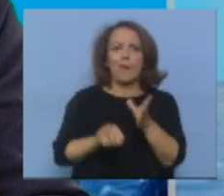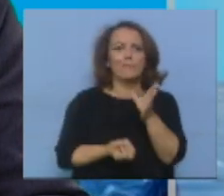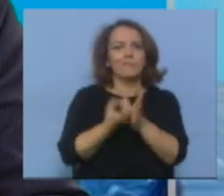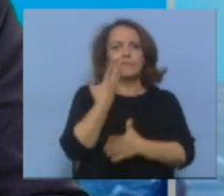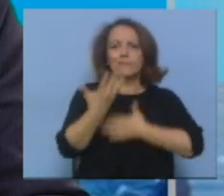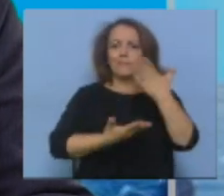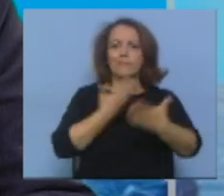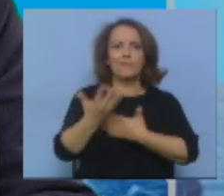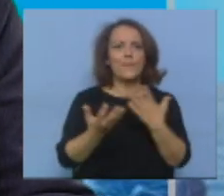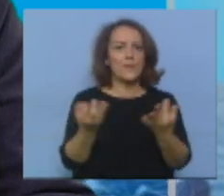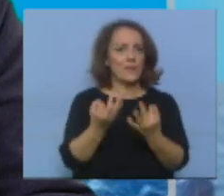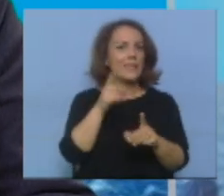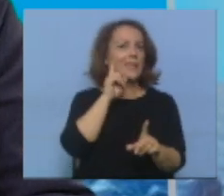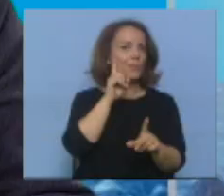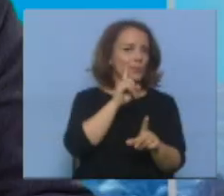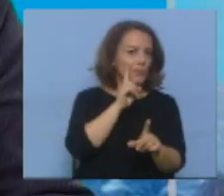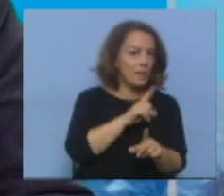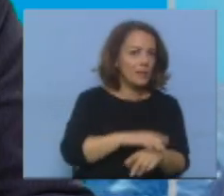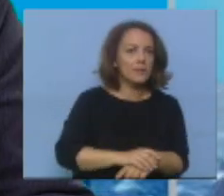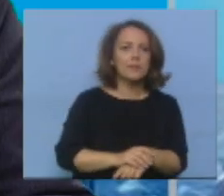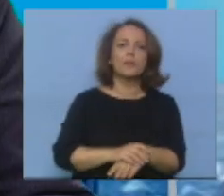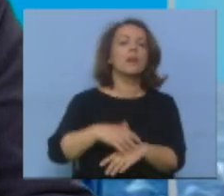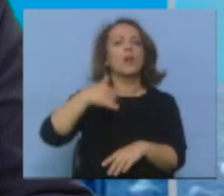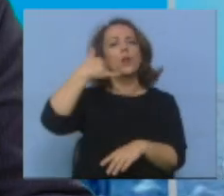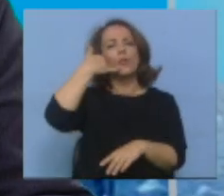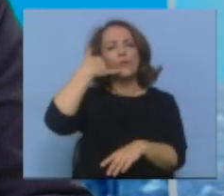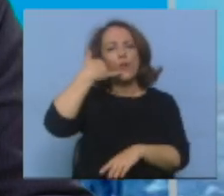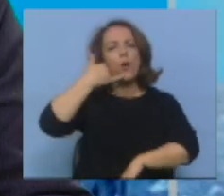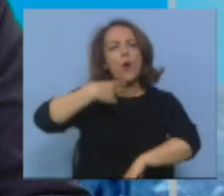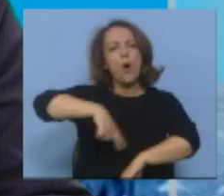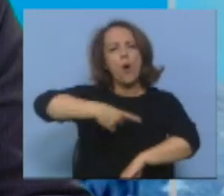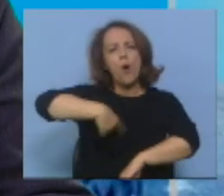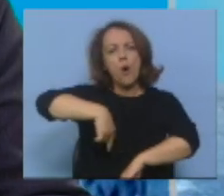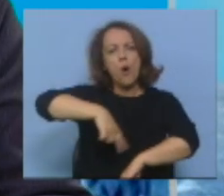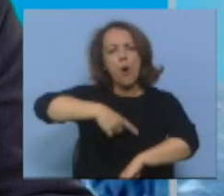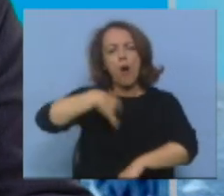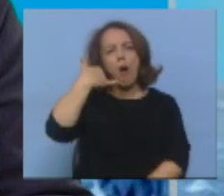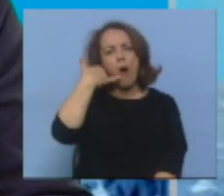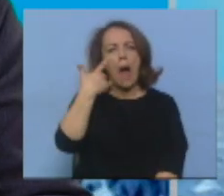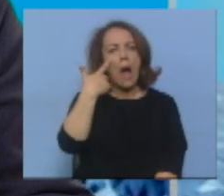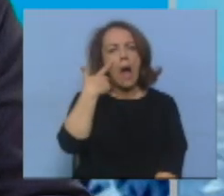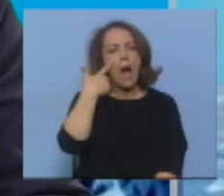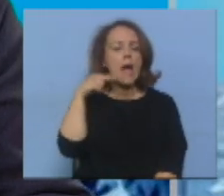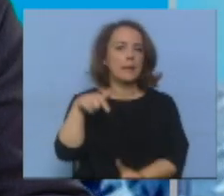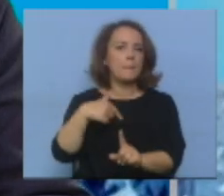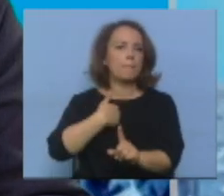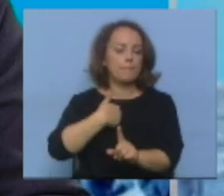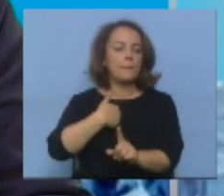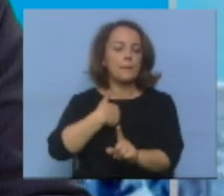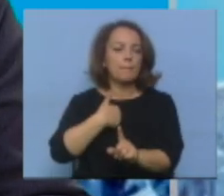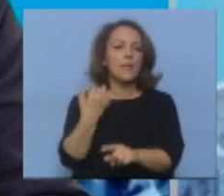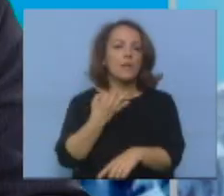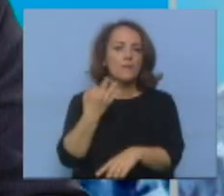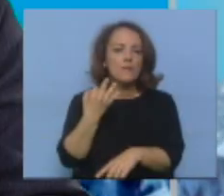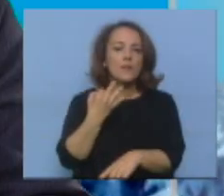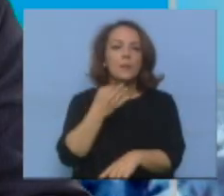são importantes. Passar horas ao telefone, para mim, tem sido uma forma concreta de tentar saber de todos aqueles que